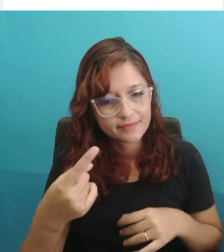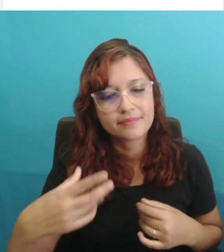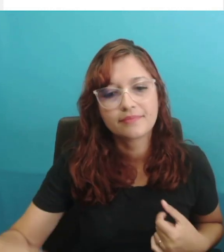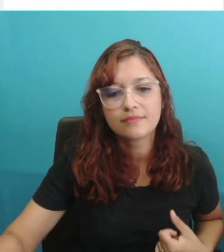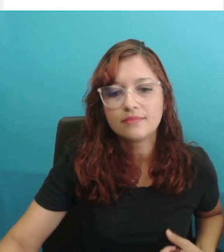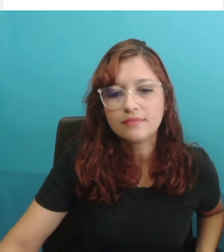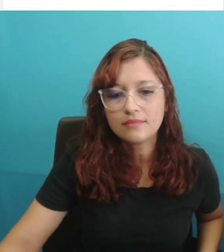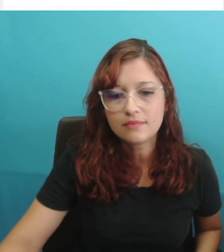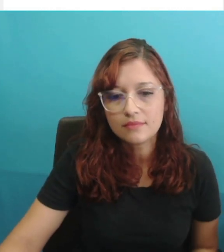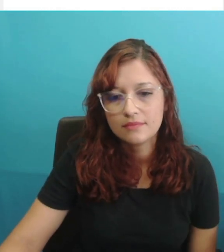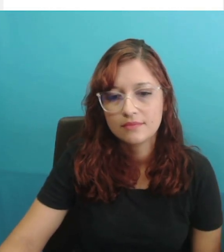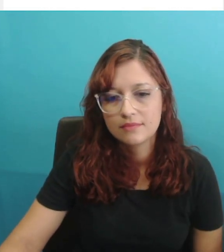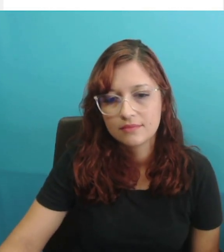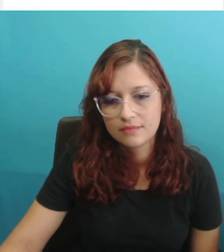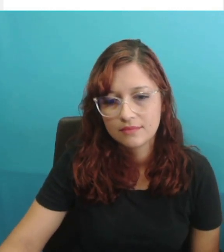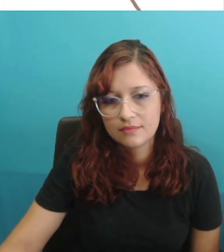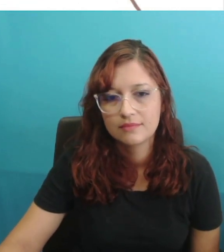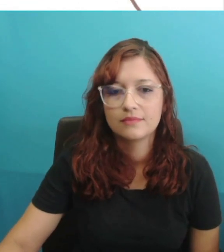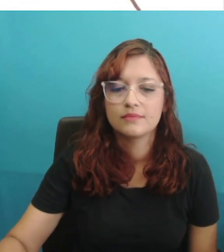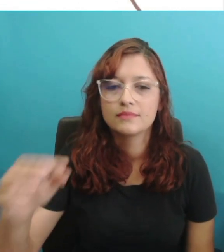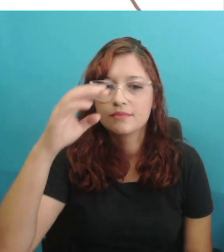Uma sugestão, uma dica.